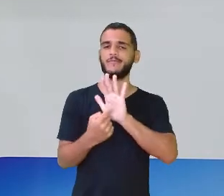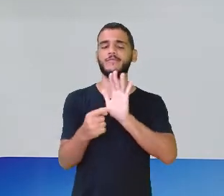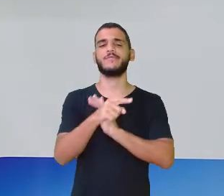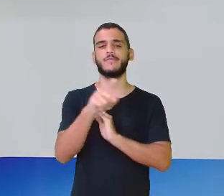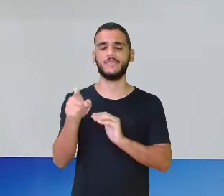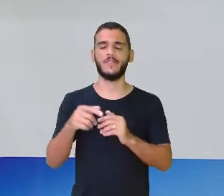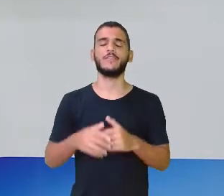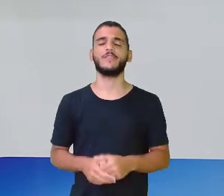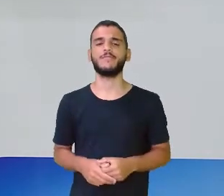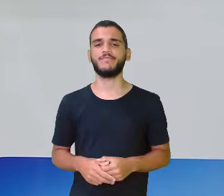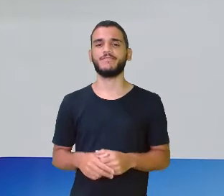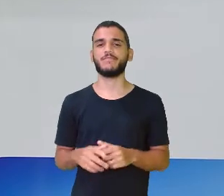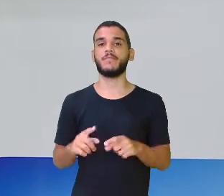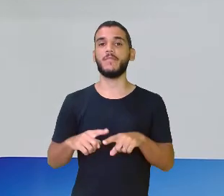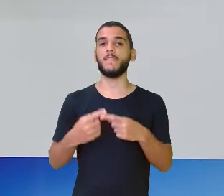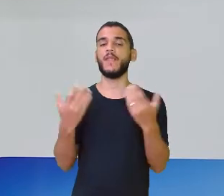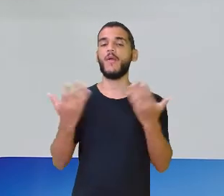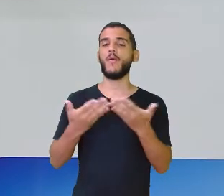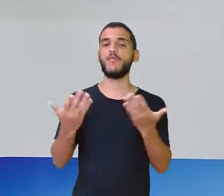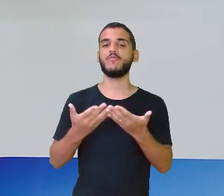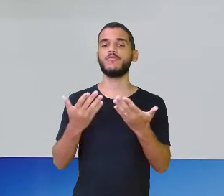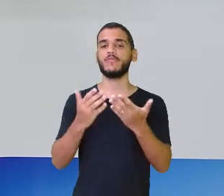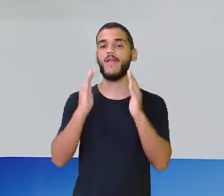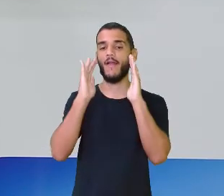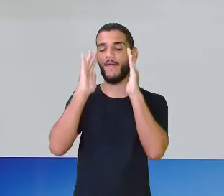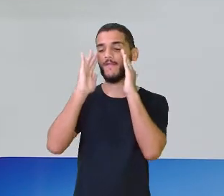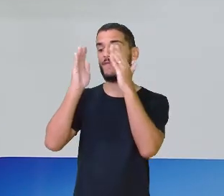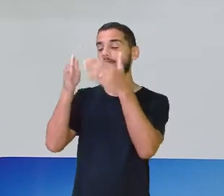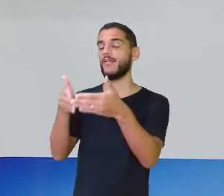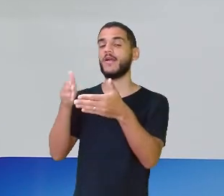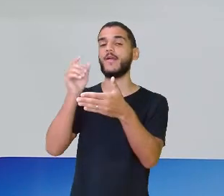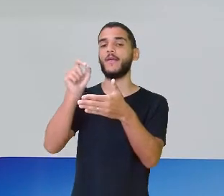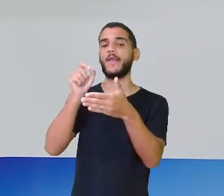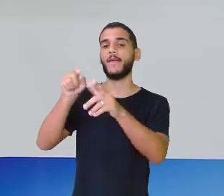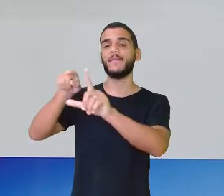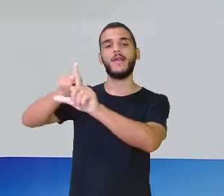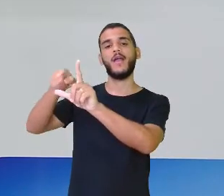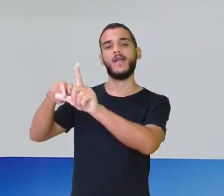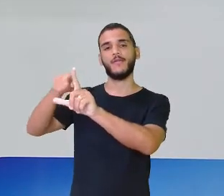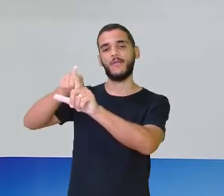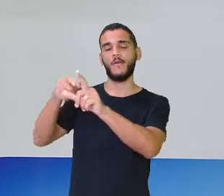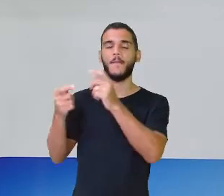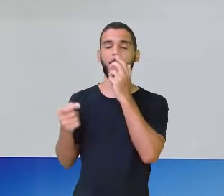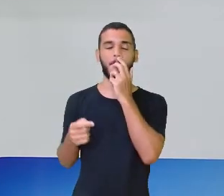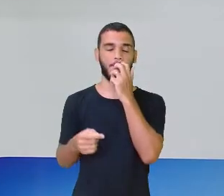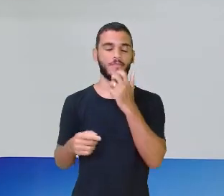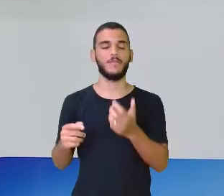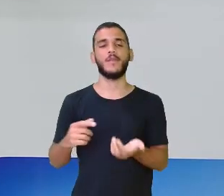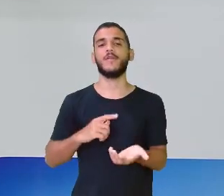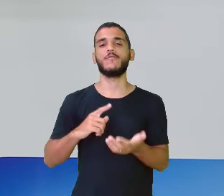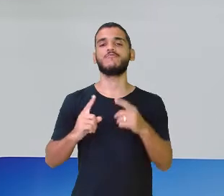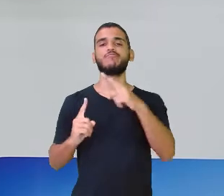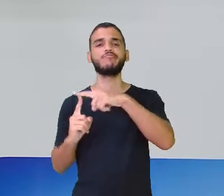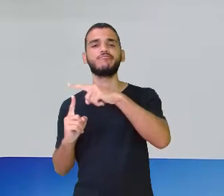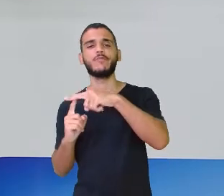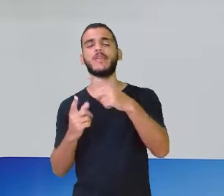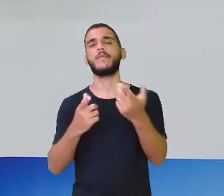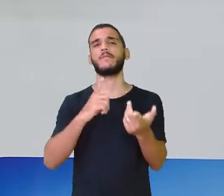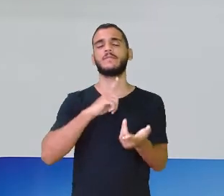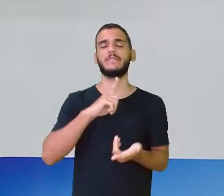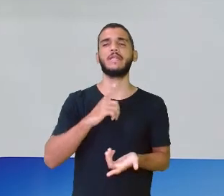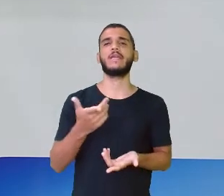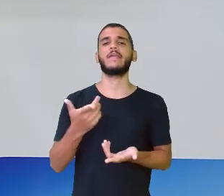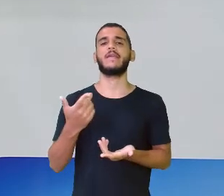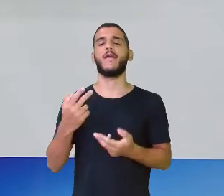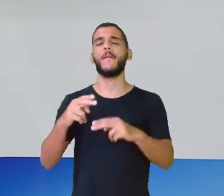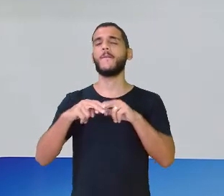depois. Mas hoje a gente vai focar nos ângulos. Quais são os tipos de ângulos? Por que